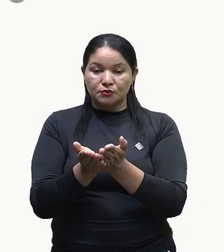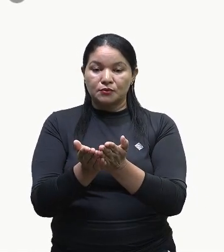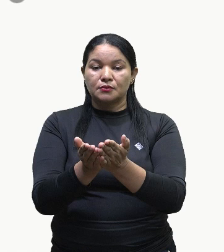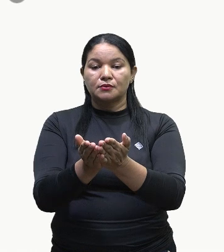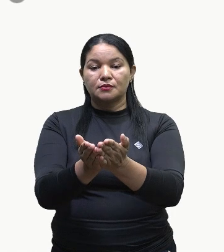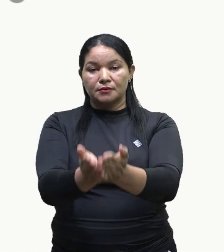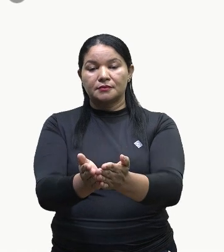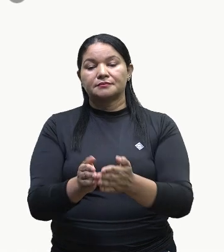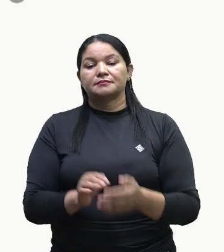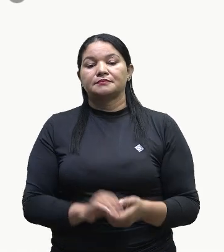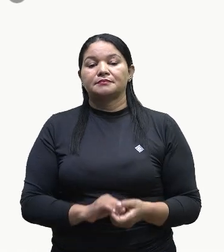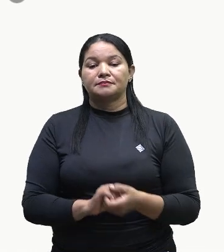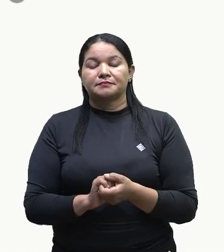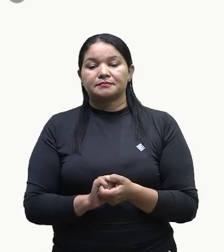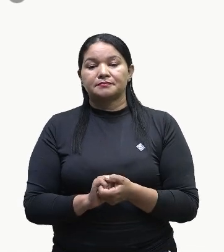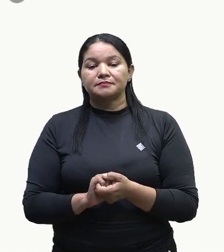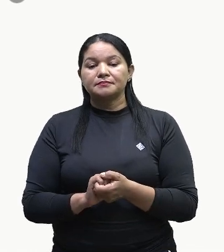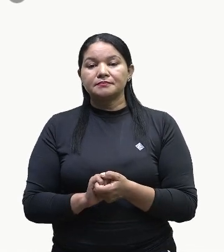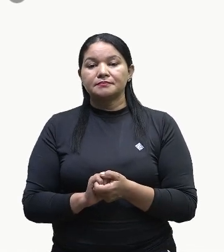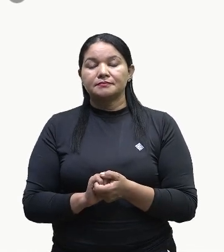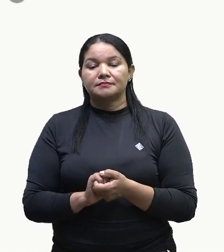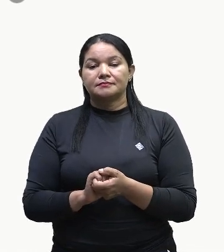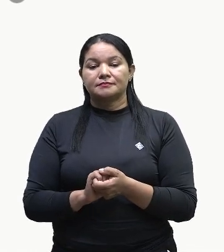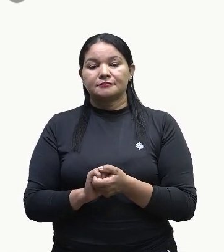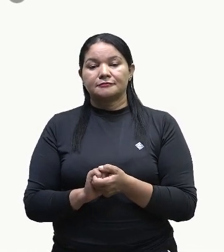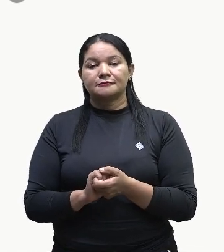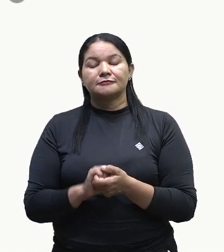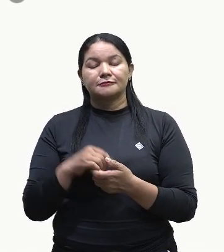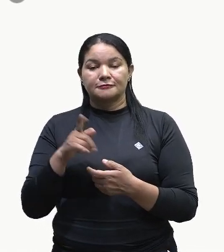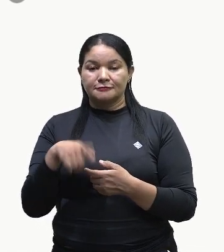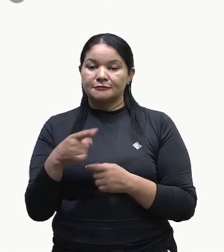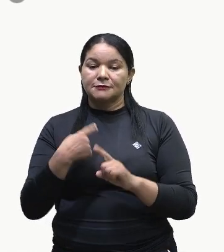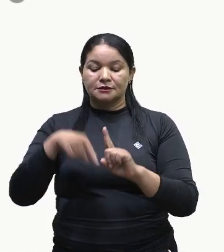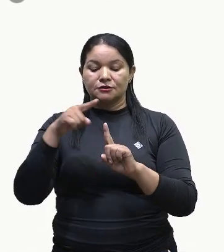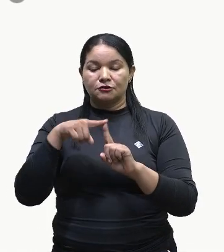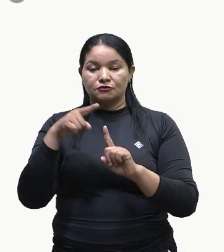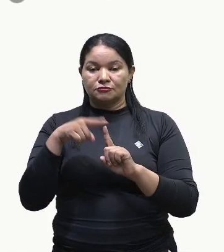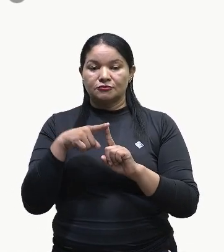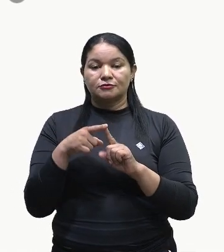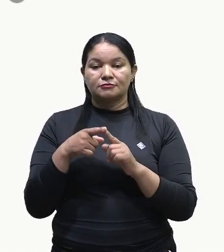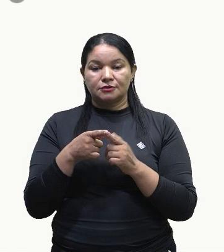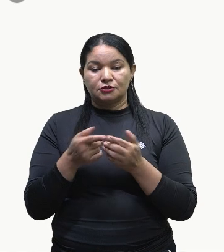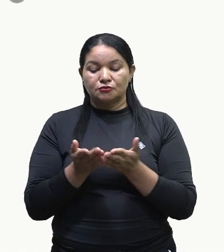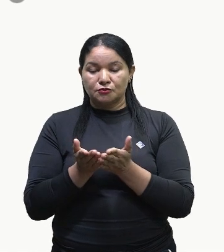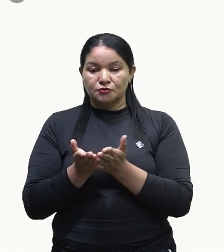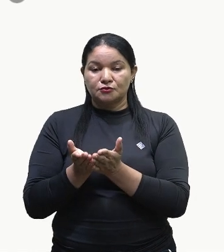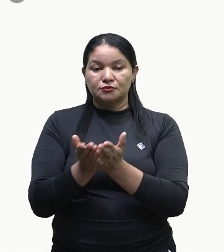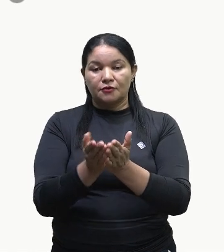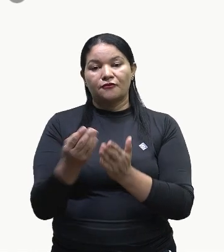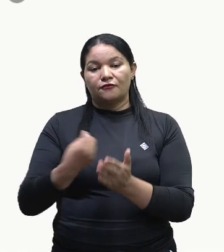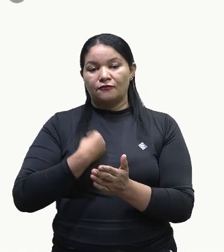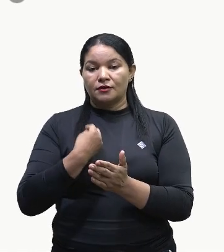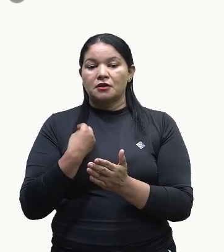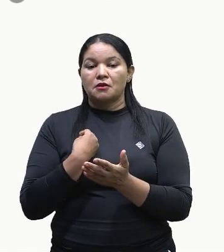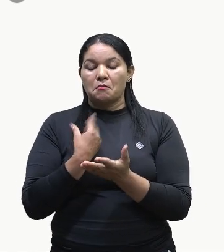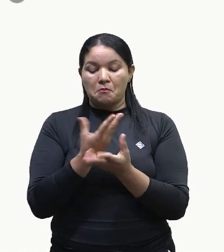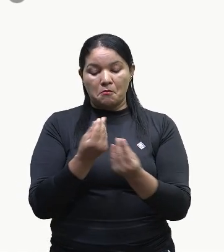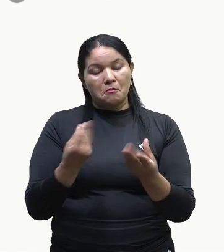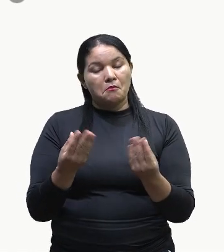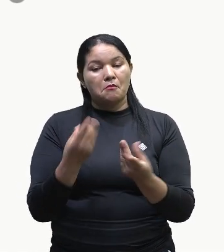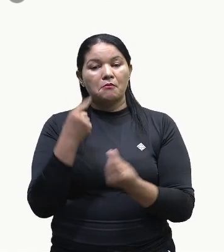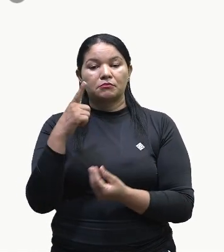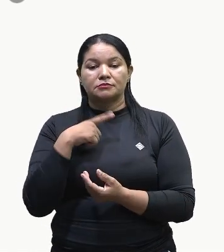aquela canoa. Então, é um meio de transporte de realidade de muitas pessoas, utilizado aí para